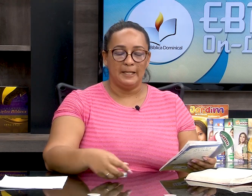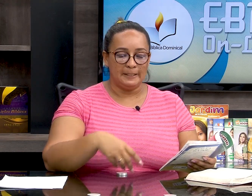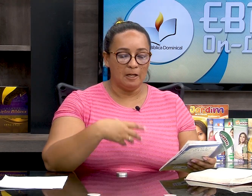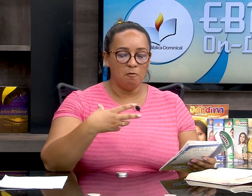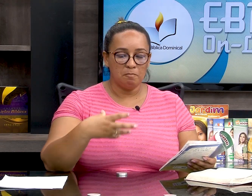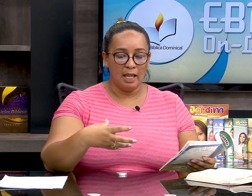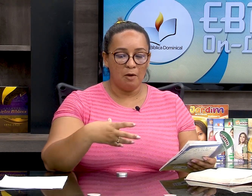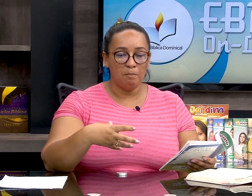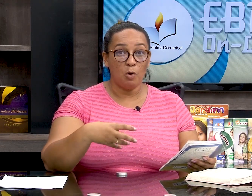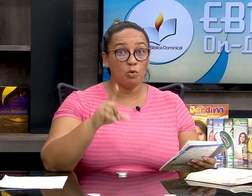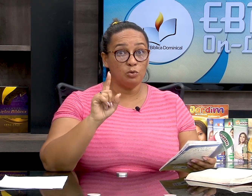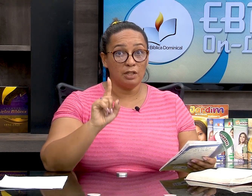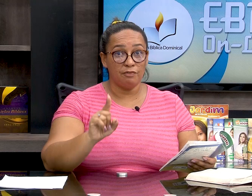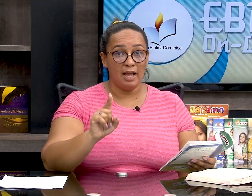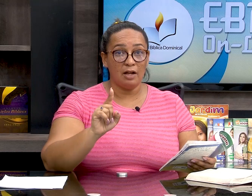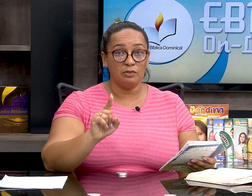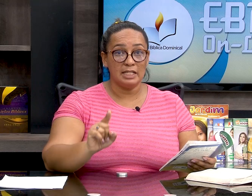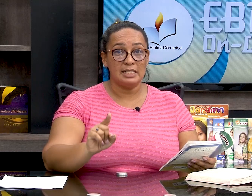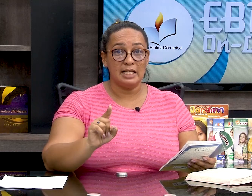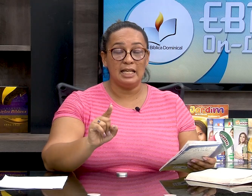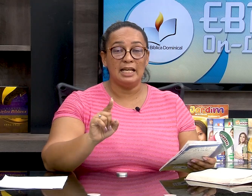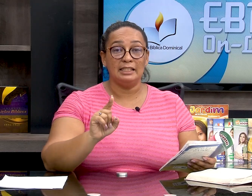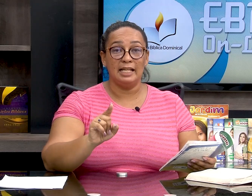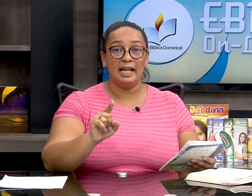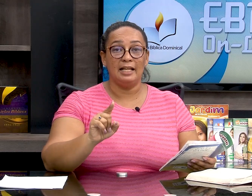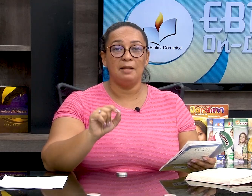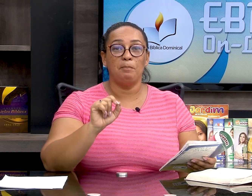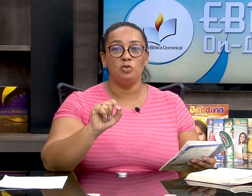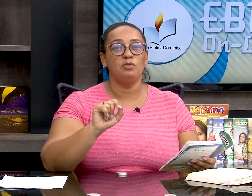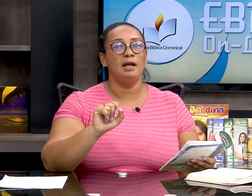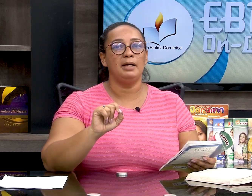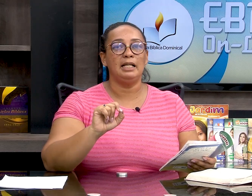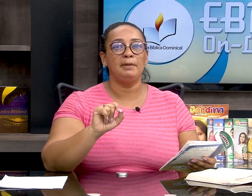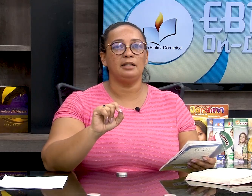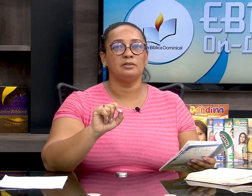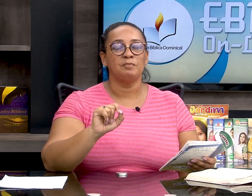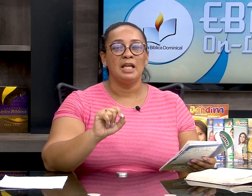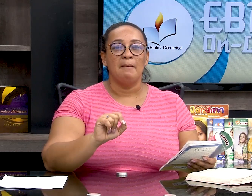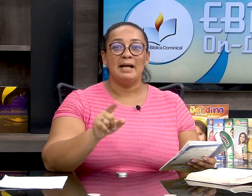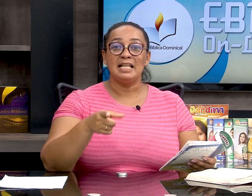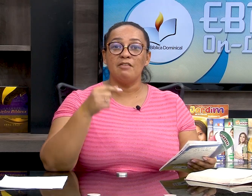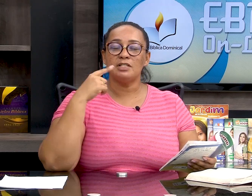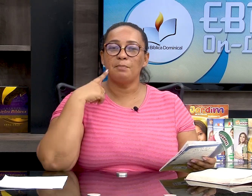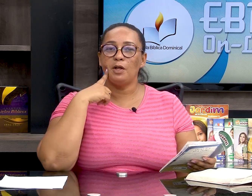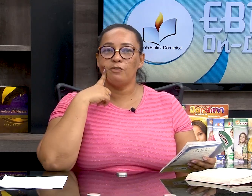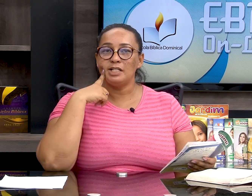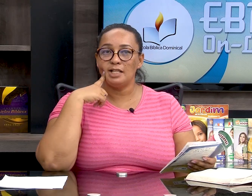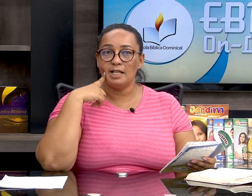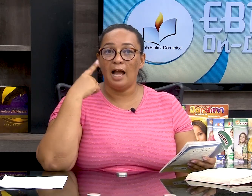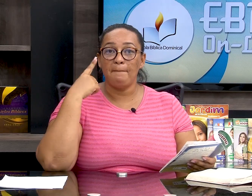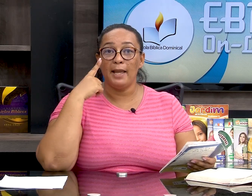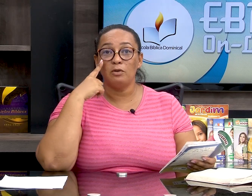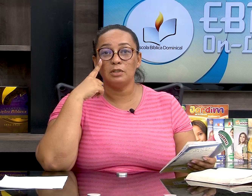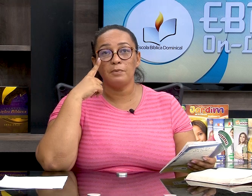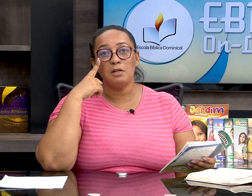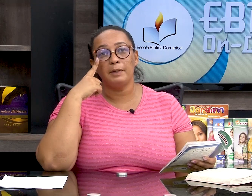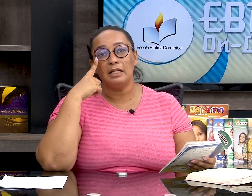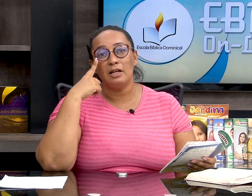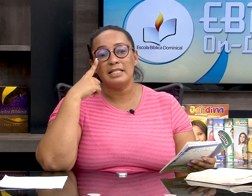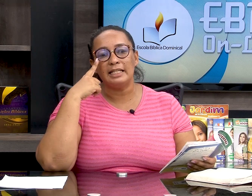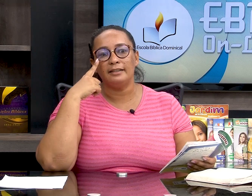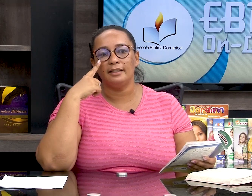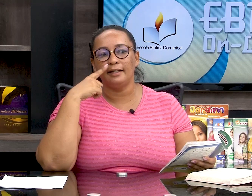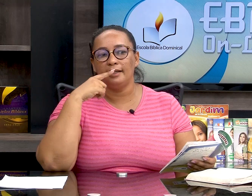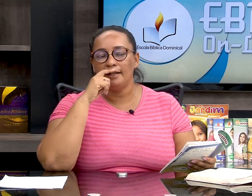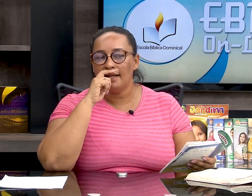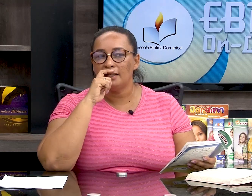se viver então é um pouco do que vai acontecer na terra Depois do Arrebatamento Mas aí você pode fazer a pergunta para